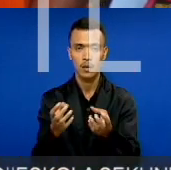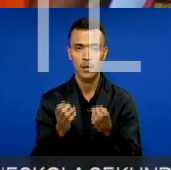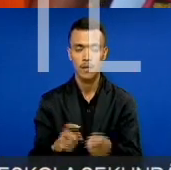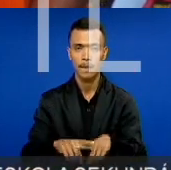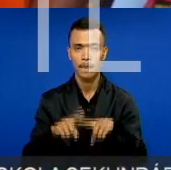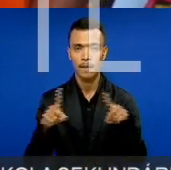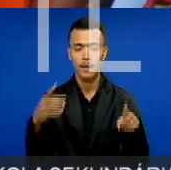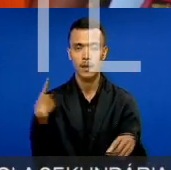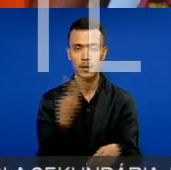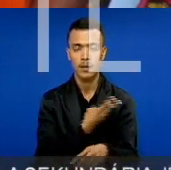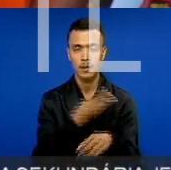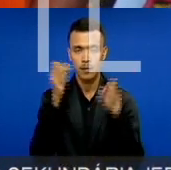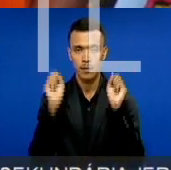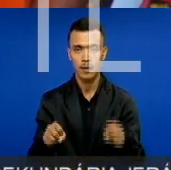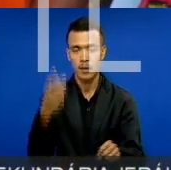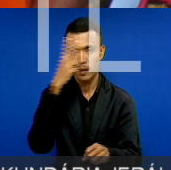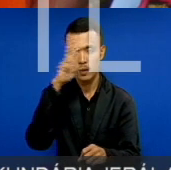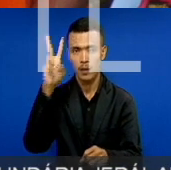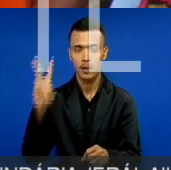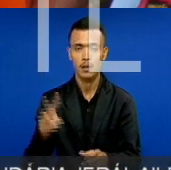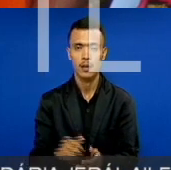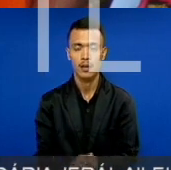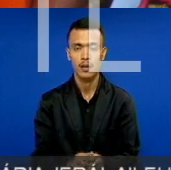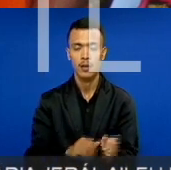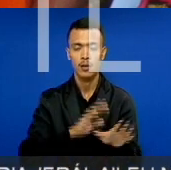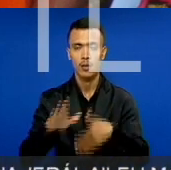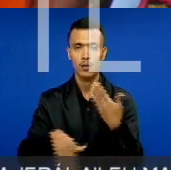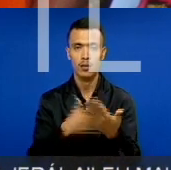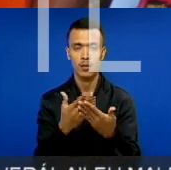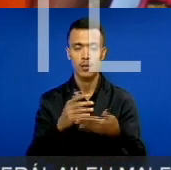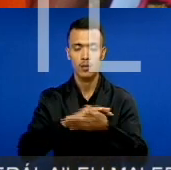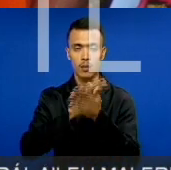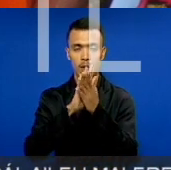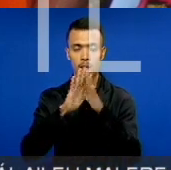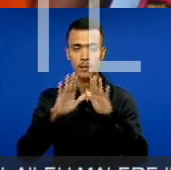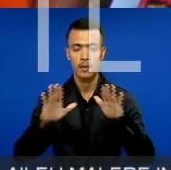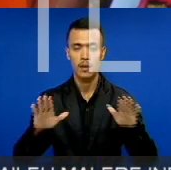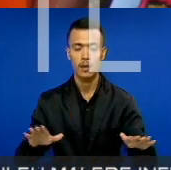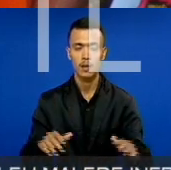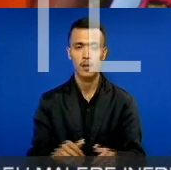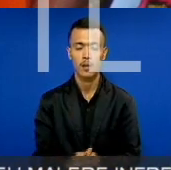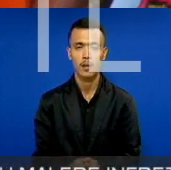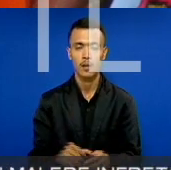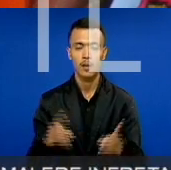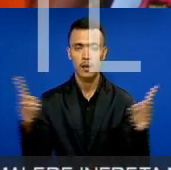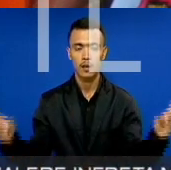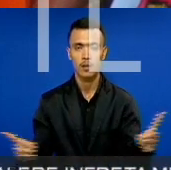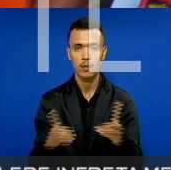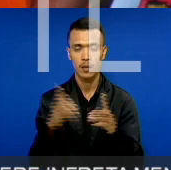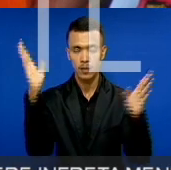itu belah rey kata mayoria situasang lah dia durante lorong bot maski akontesi